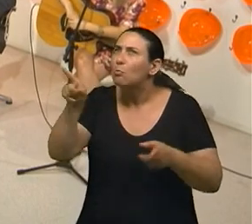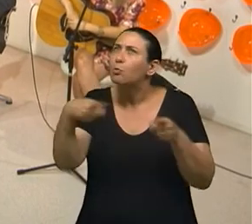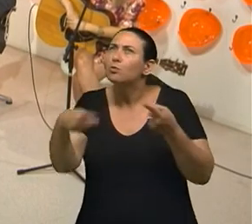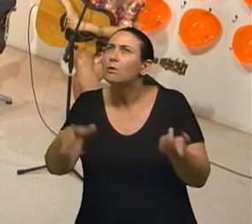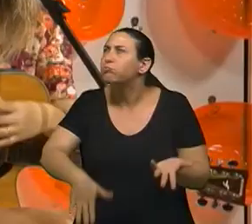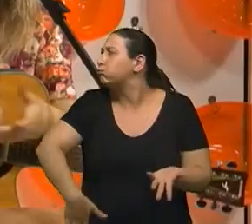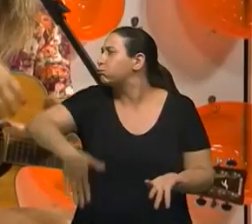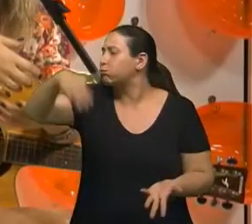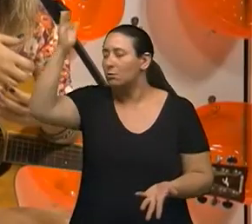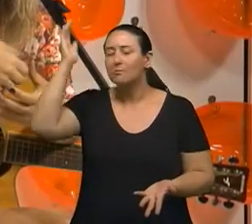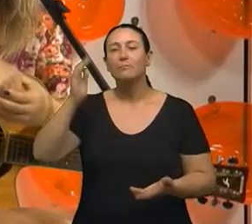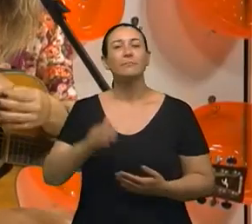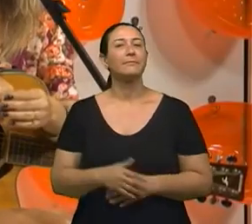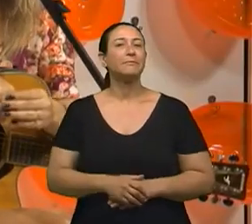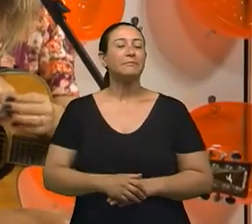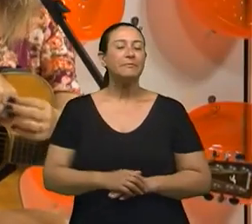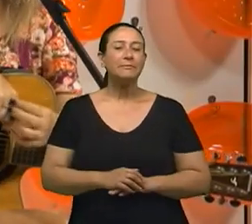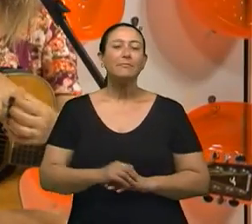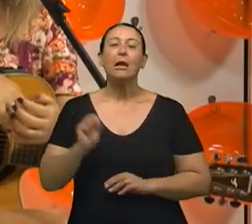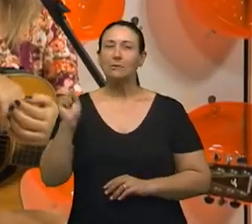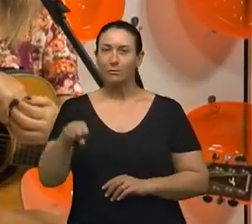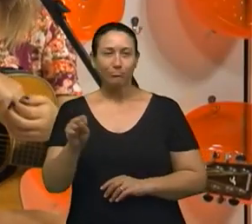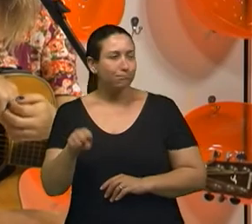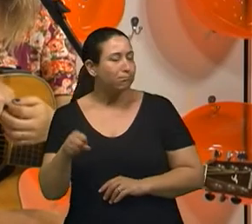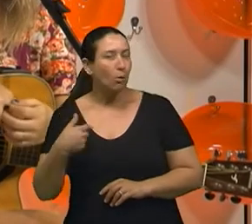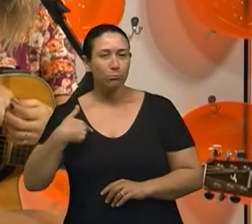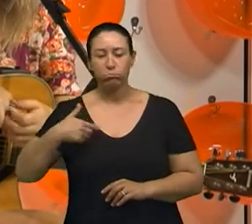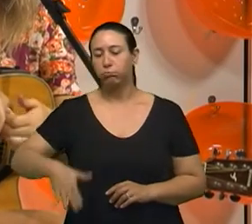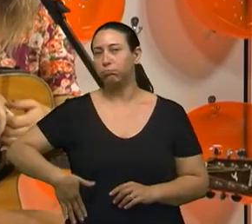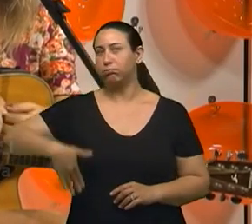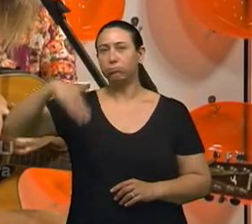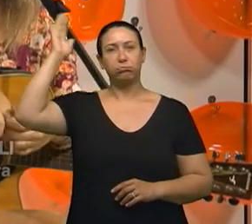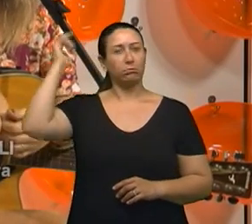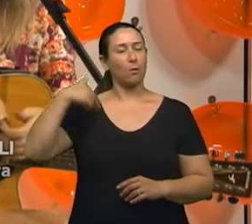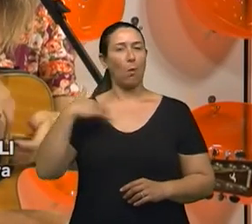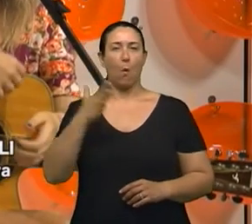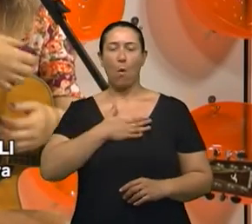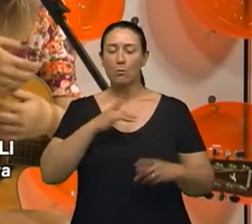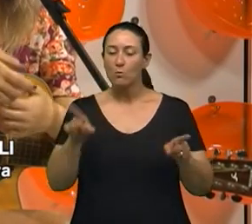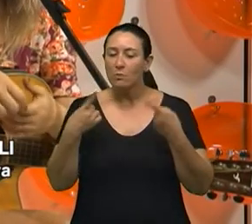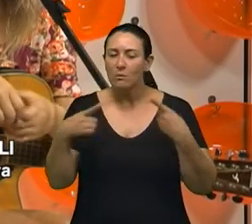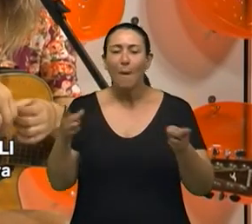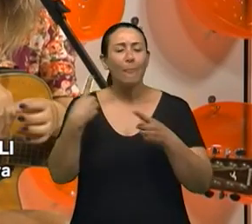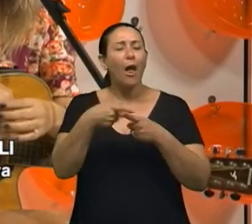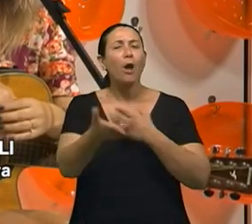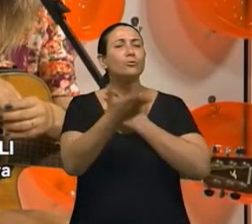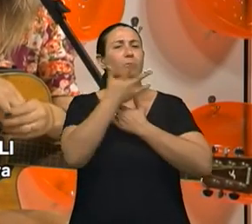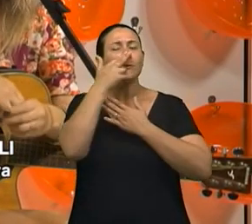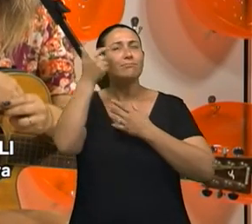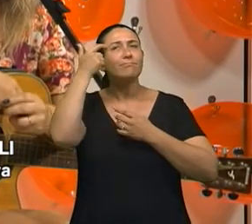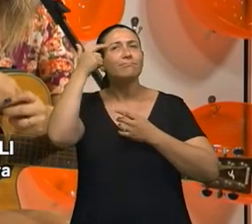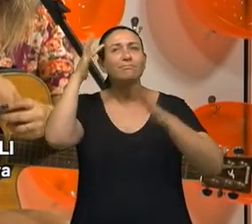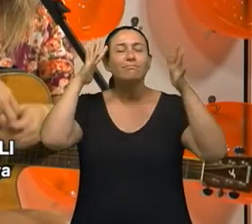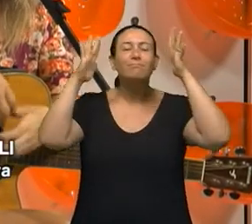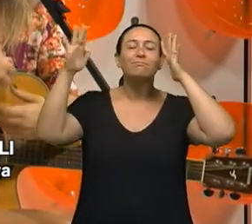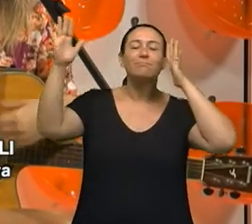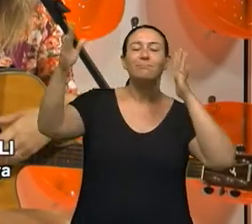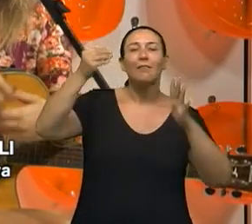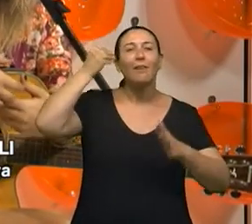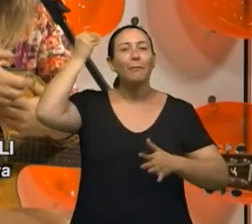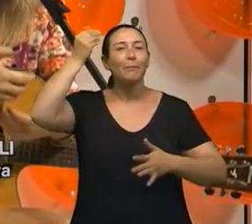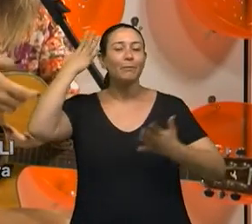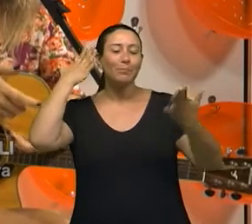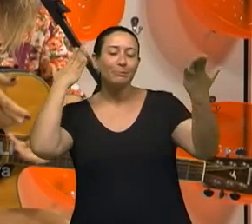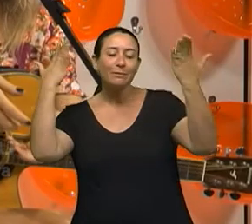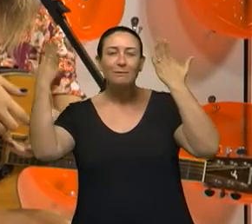Então, sem dúvida, né? Música, ela, para qualquer idade, ela vai funcionar sempre como uma forma de terapia e tudo mais. Na